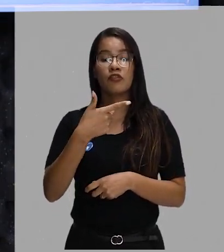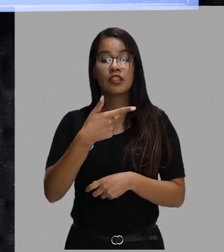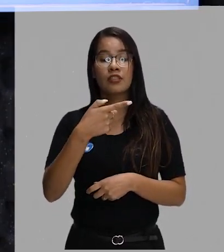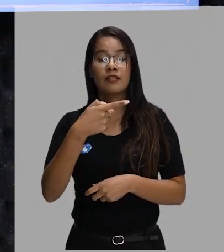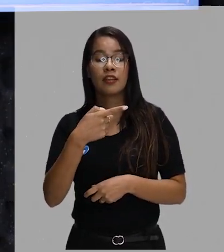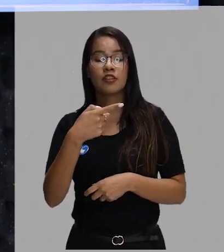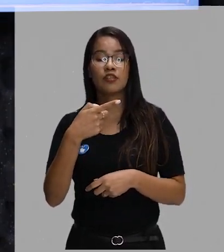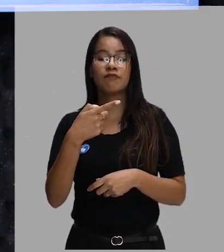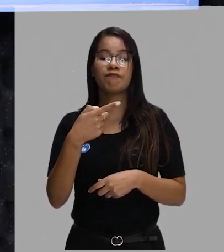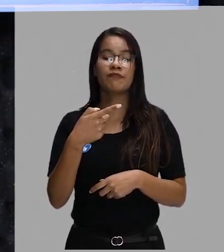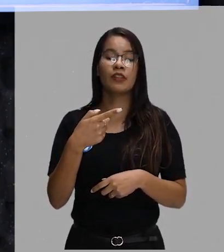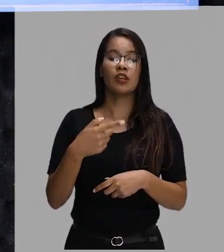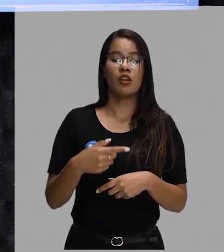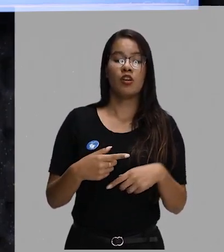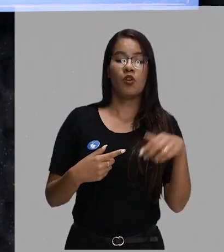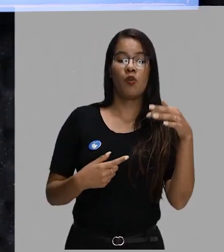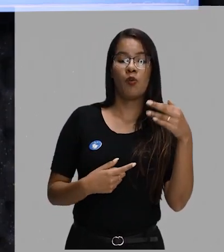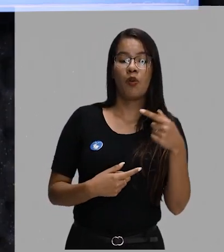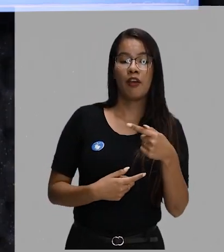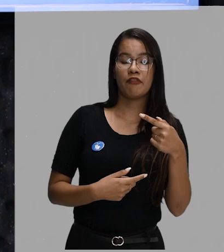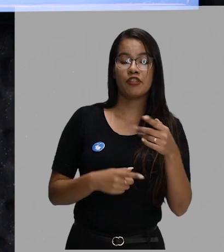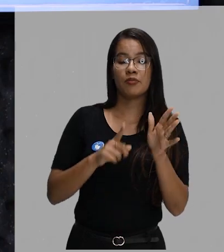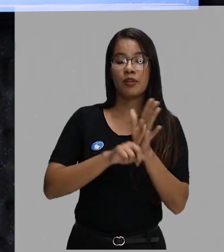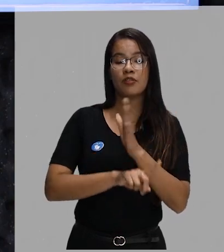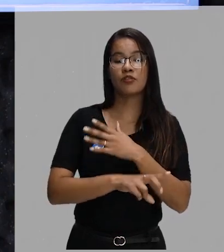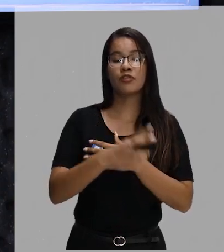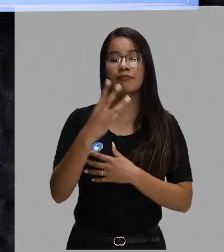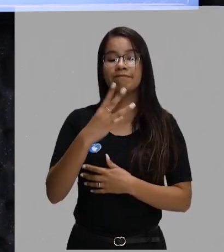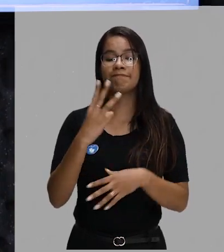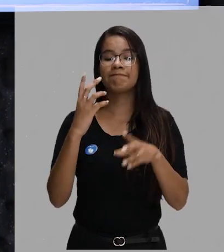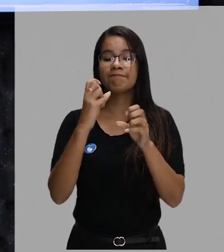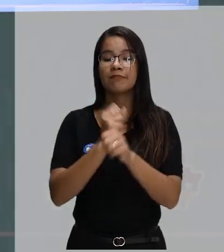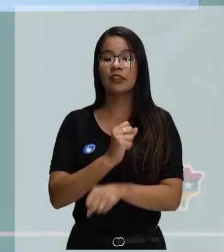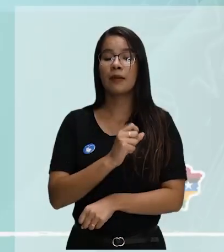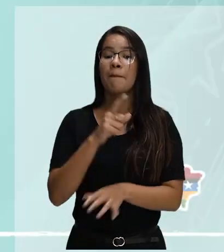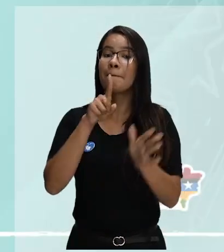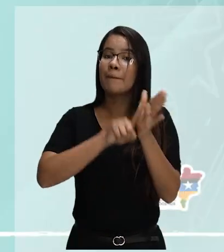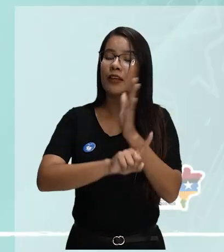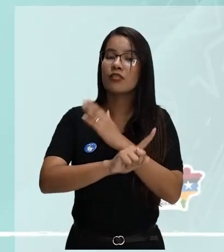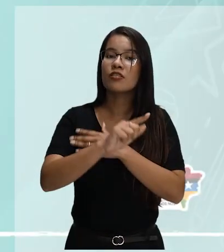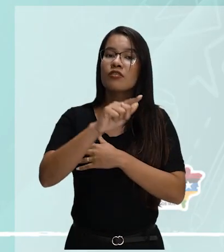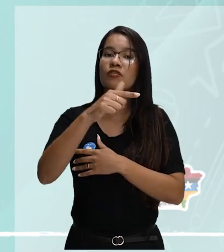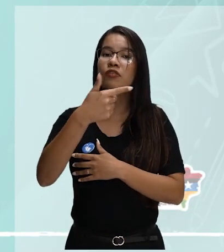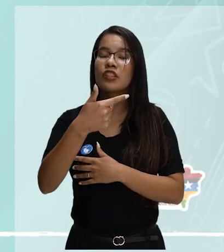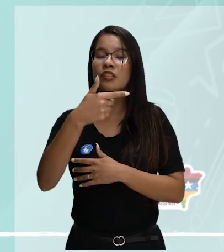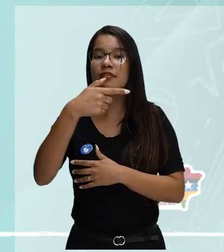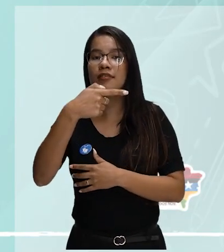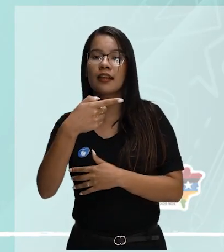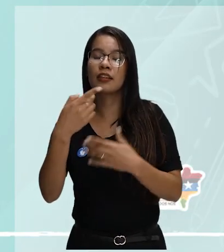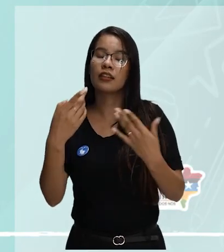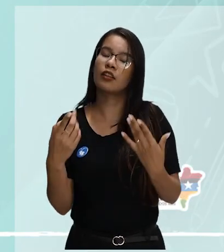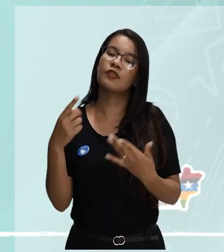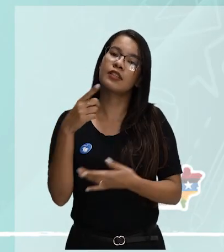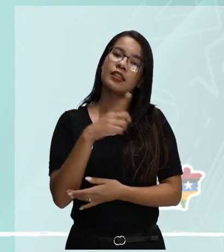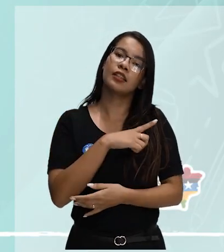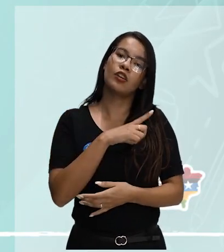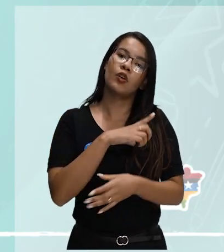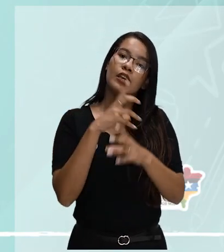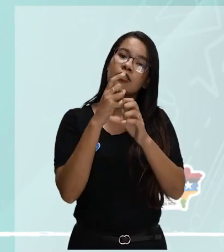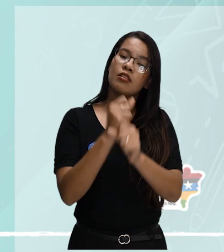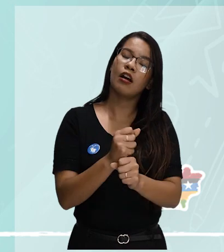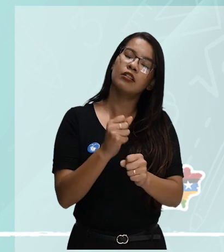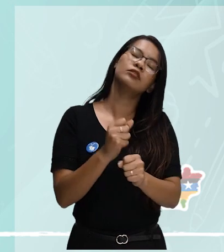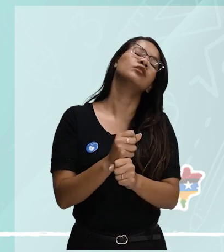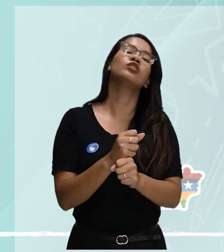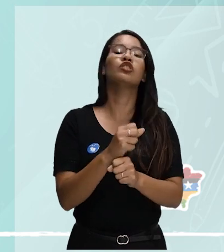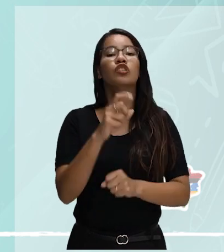27. Então, nesse caso, você tem valores de x opostos com imagens também opostas.